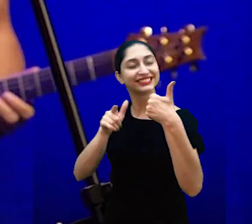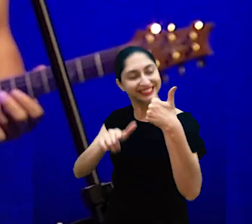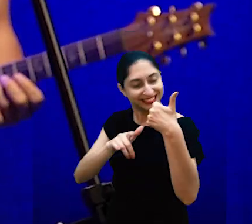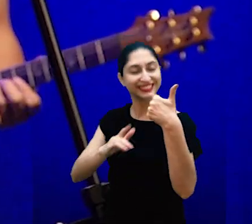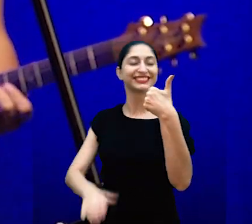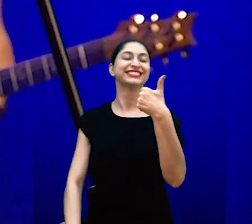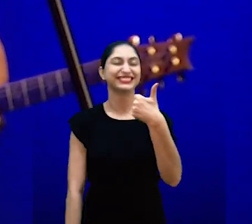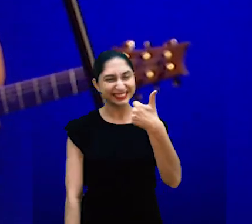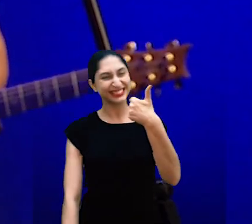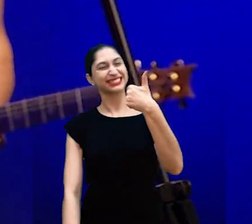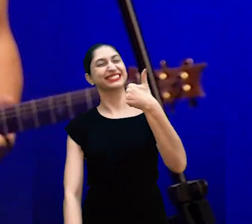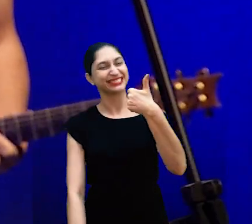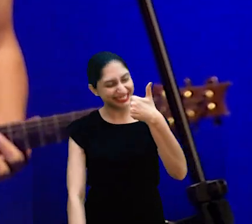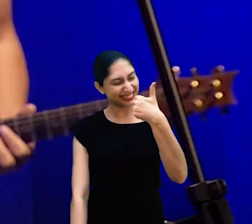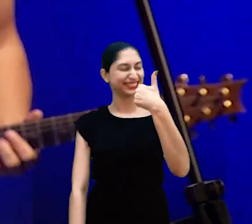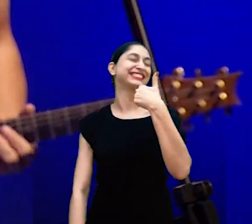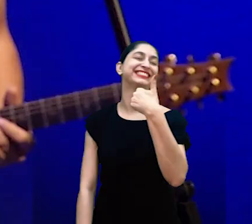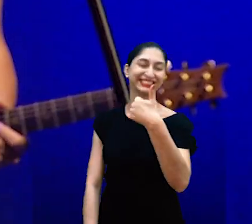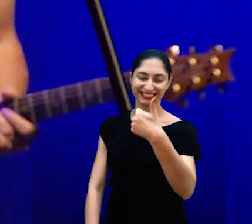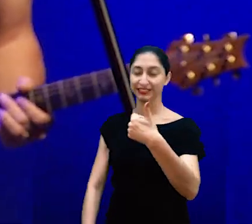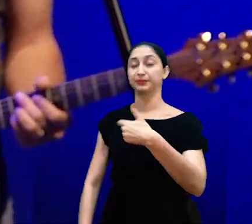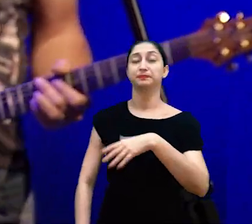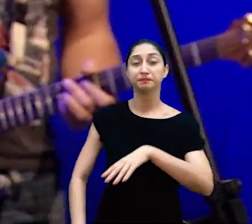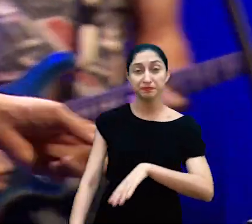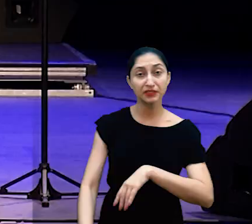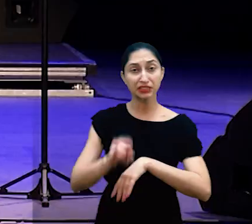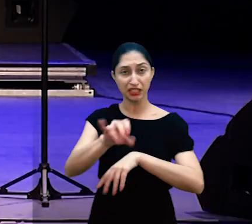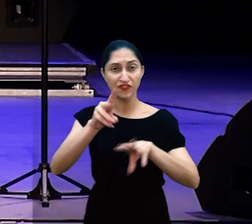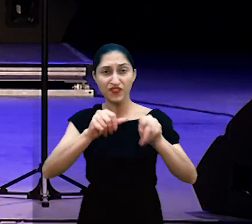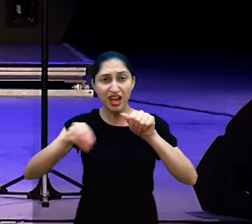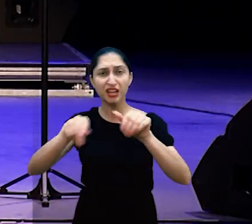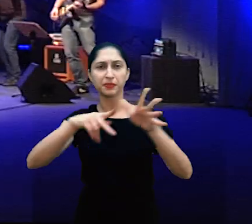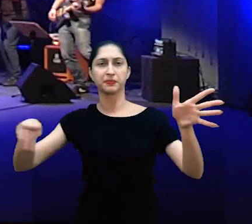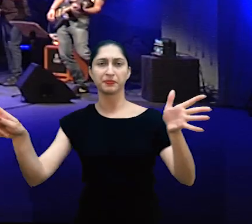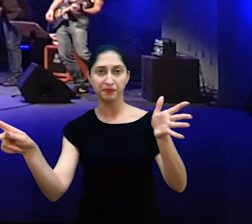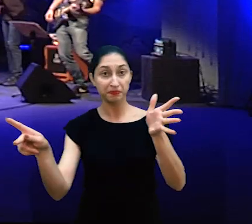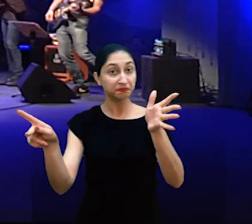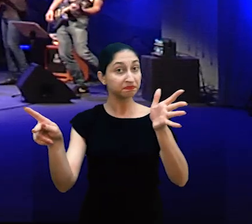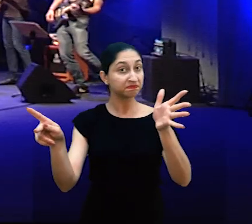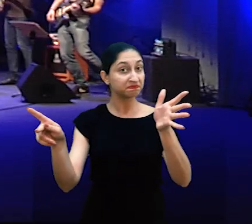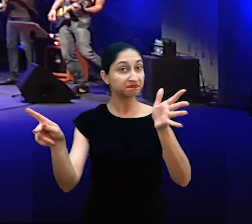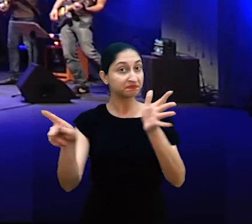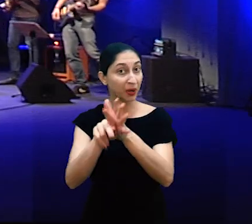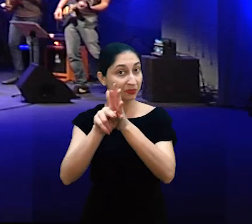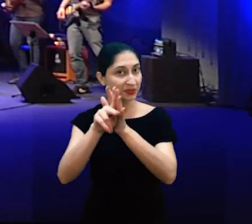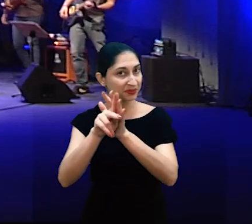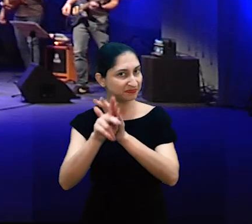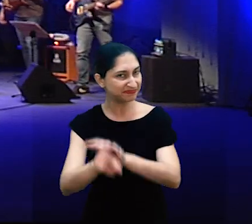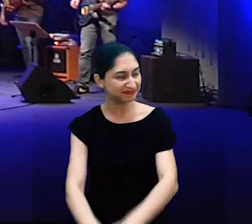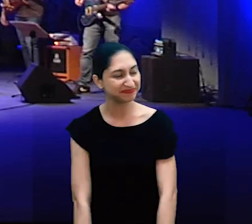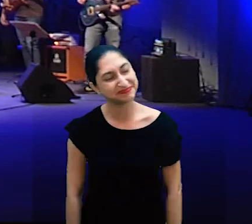moia. Eu é love you, nós é jeca, mas é joia. Se farinha fosse.